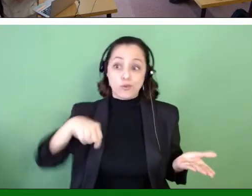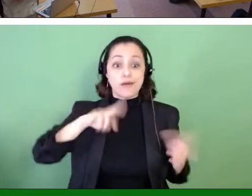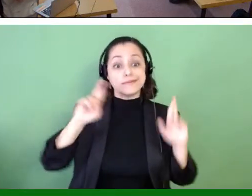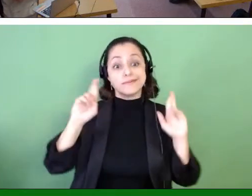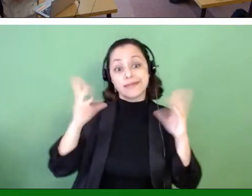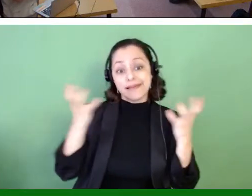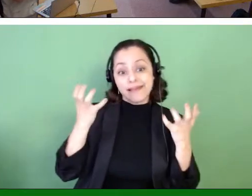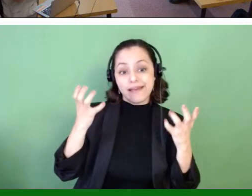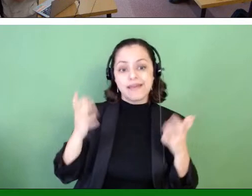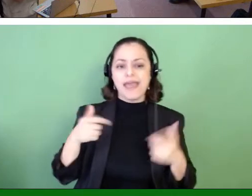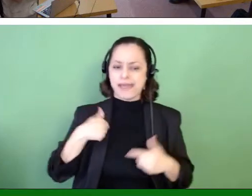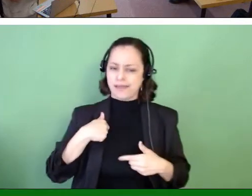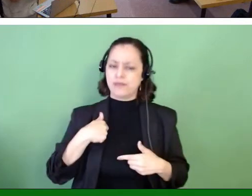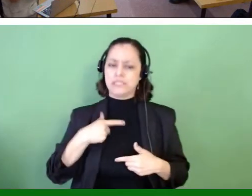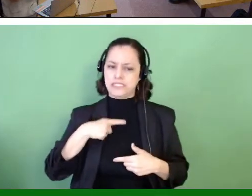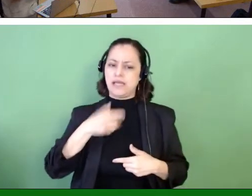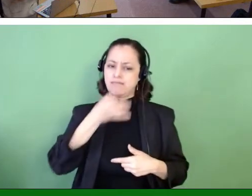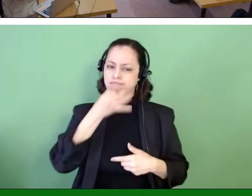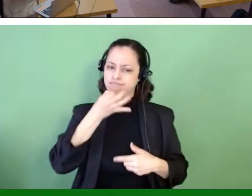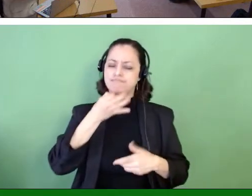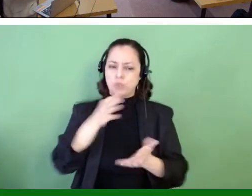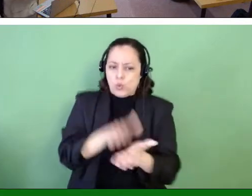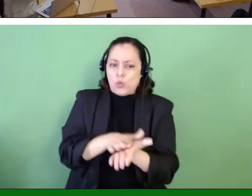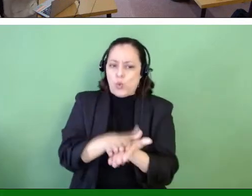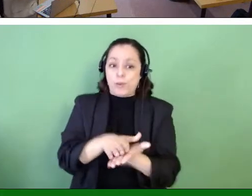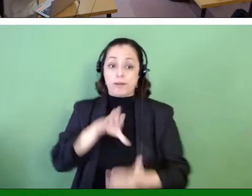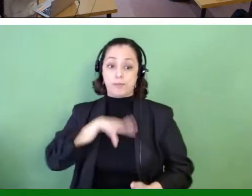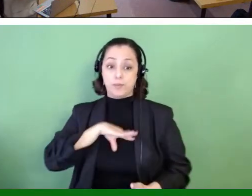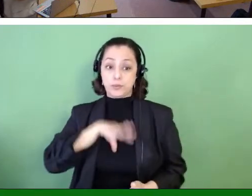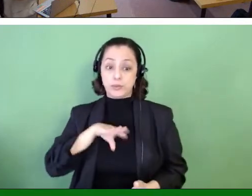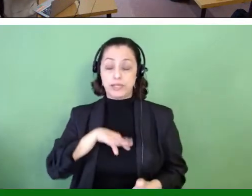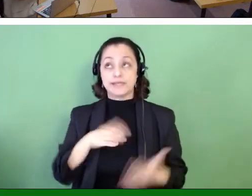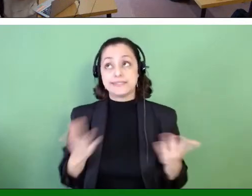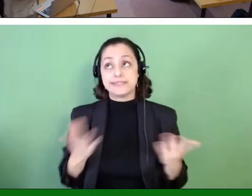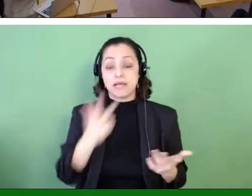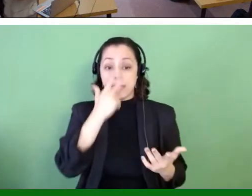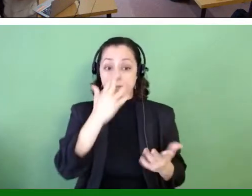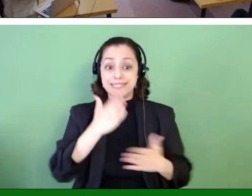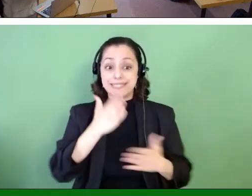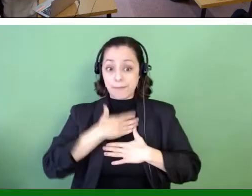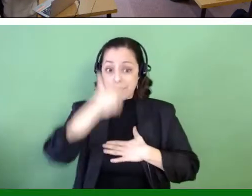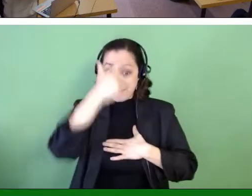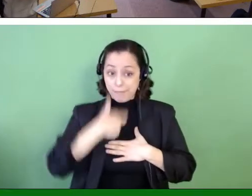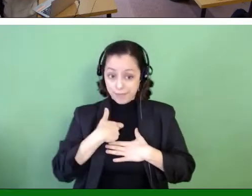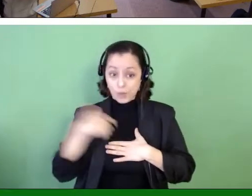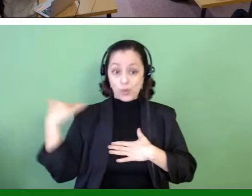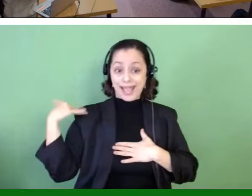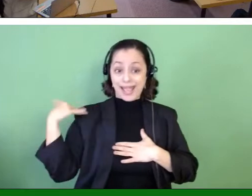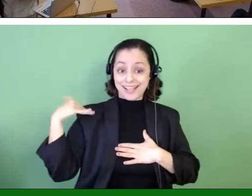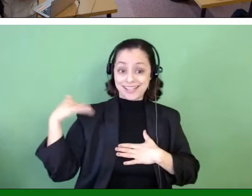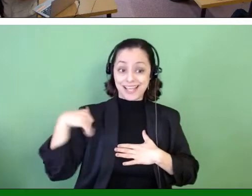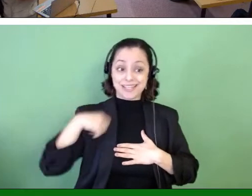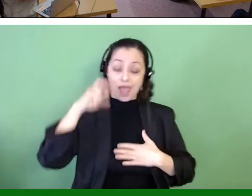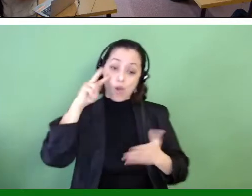tudo, então talvez seja mesmo ali o meu olhar, sabe, de achar que